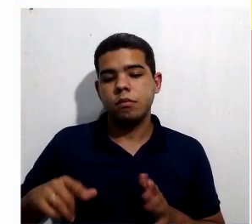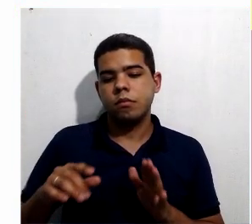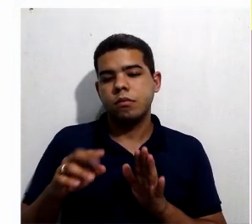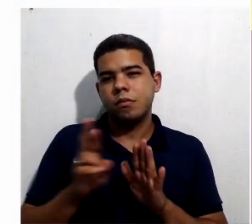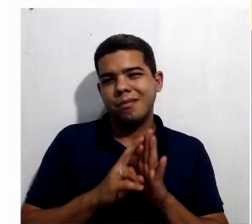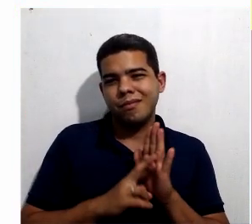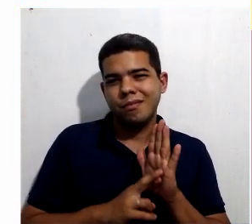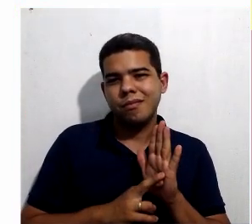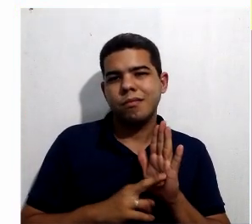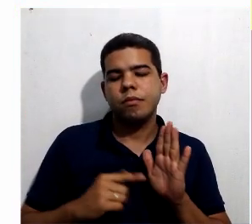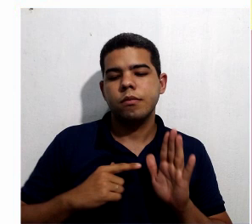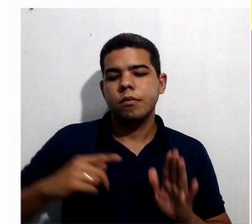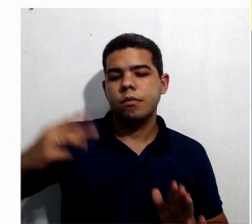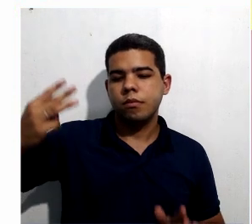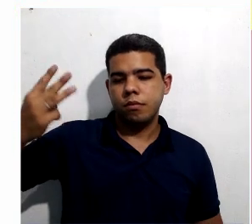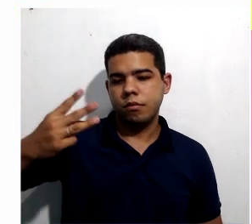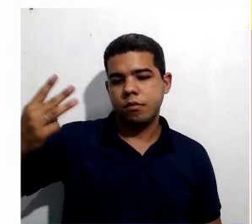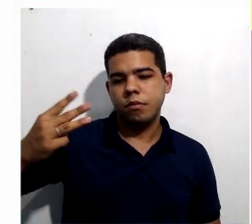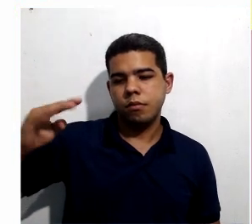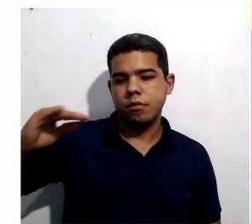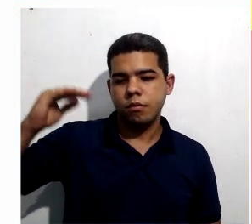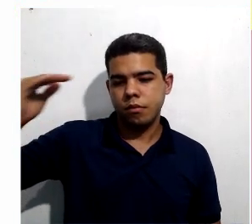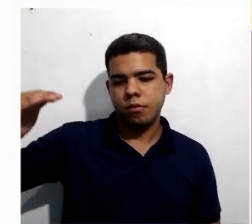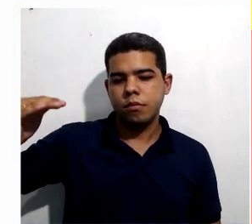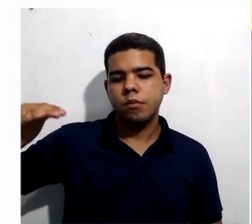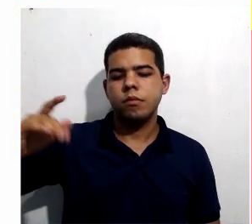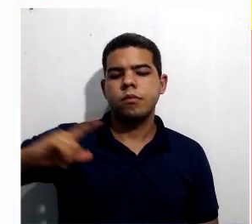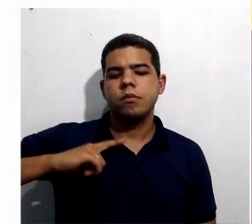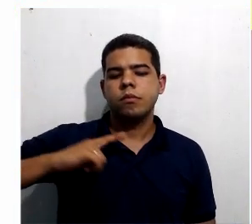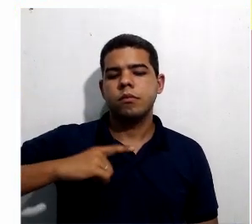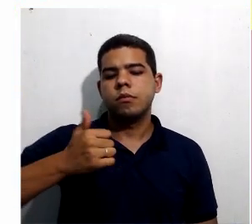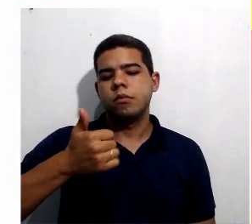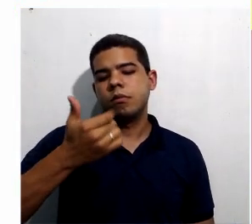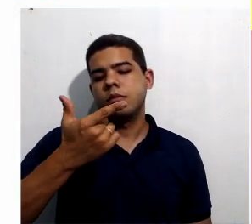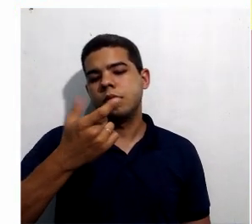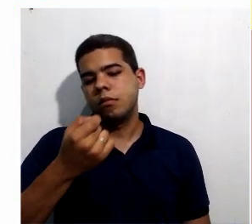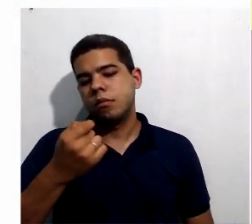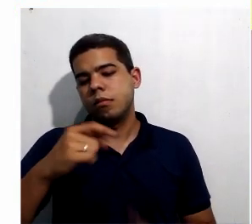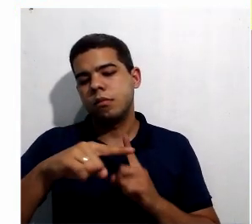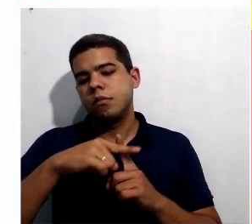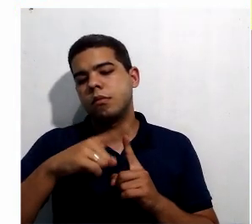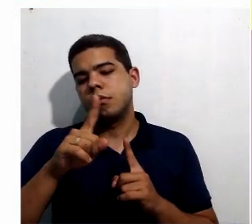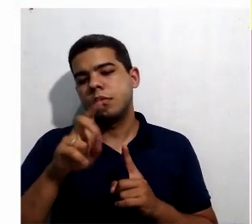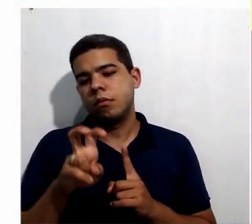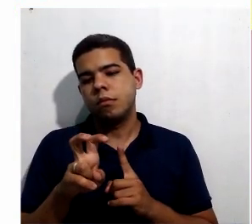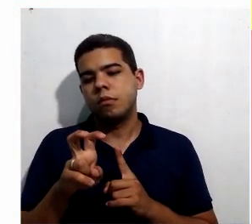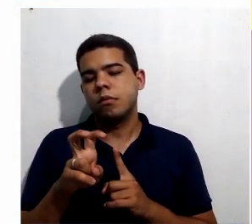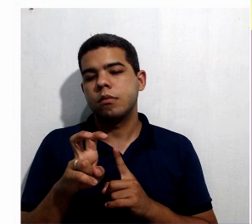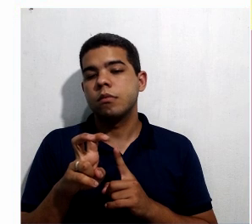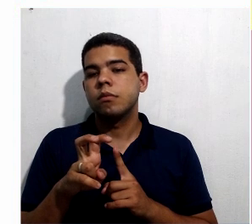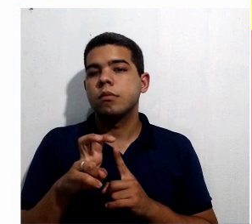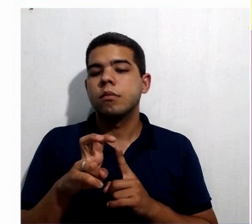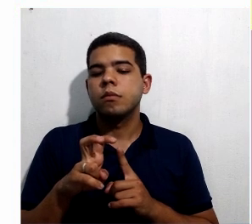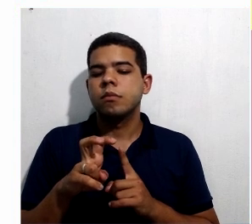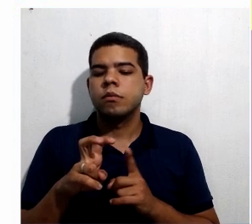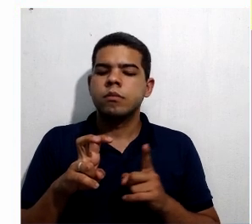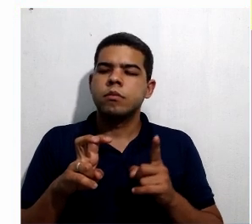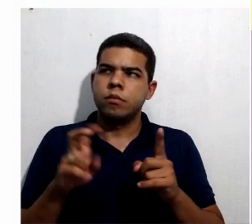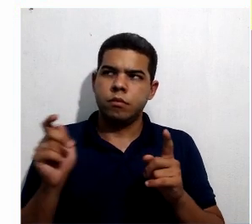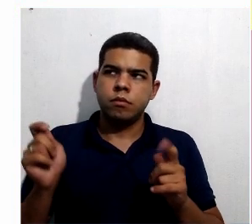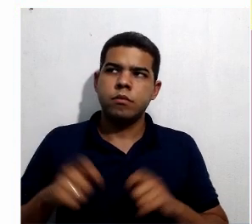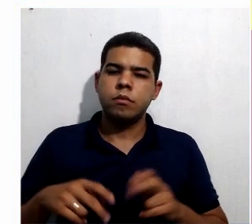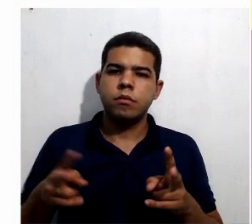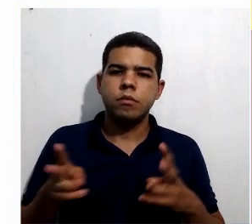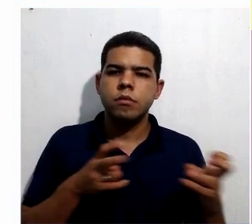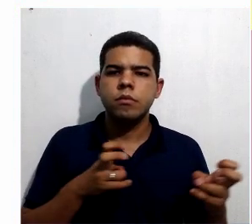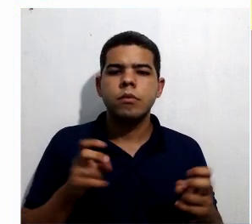a falar termo, termo, termo, mas seria o terceiro andar. No terceiro andar, 120 mais 15. Esse 120 mais 15,